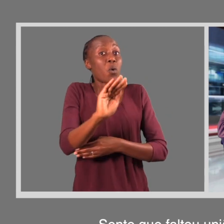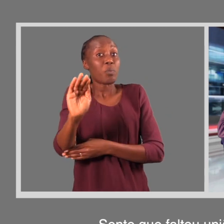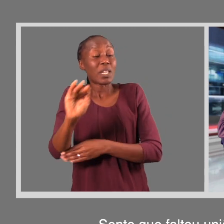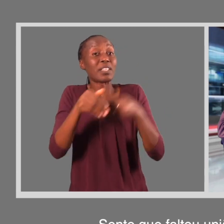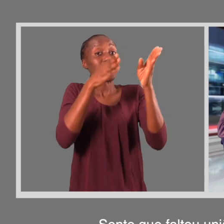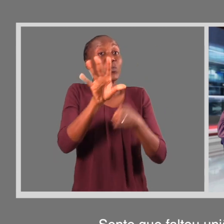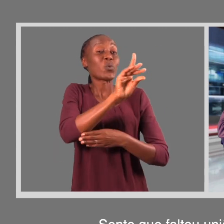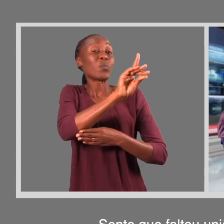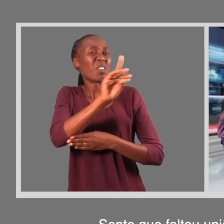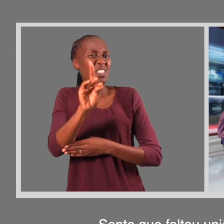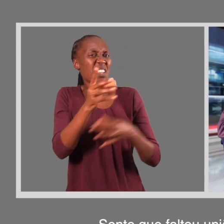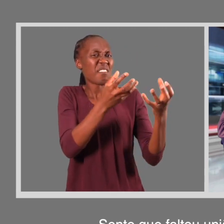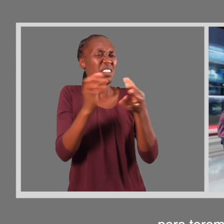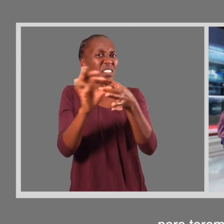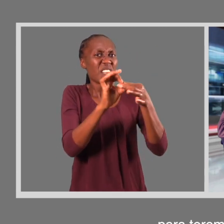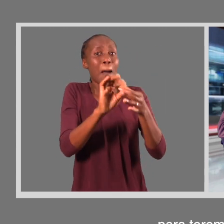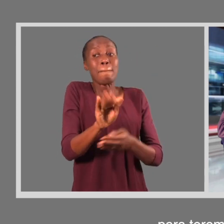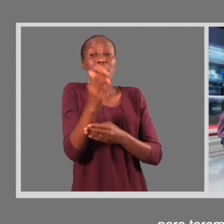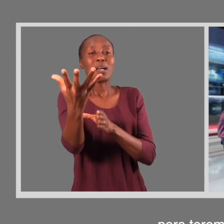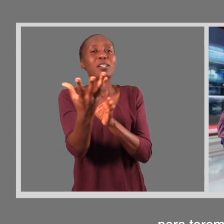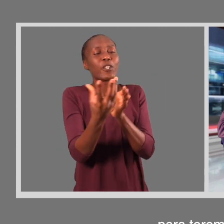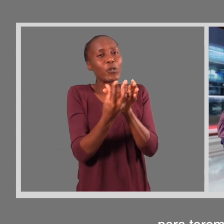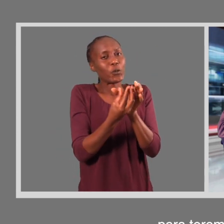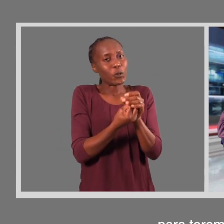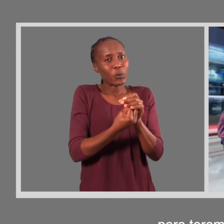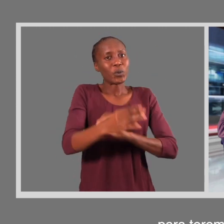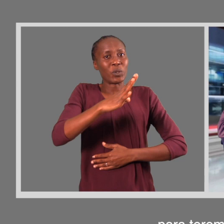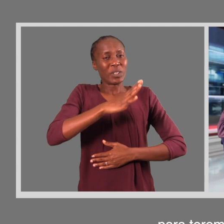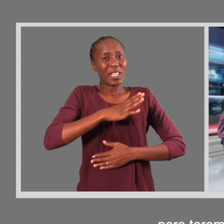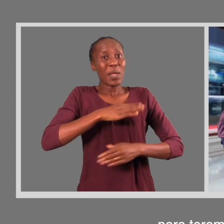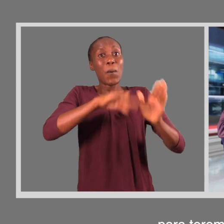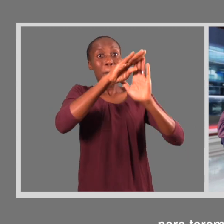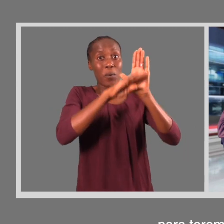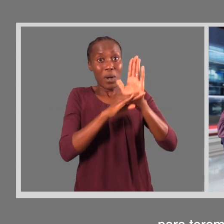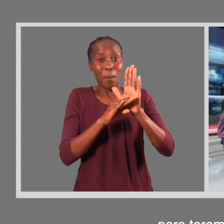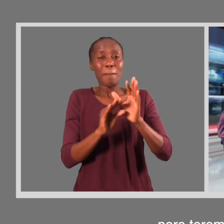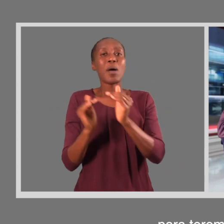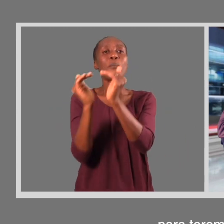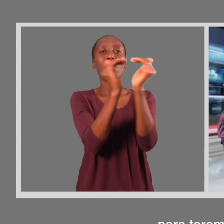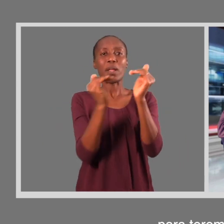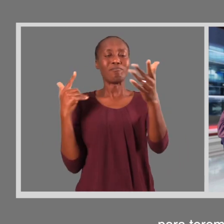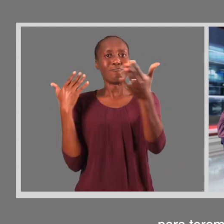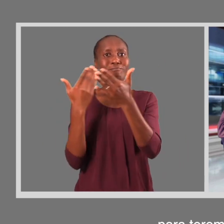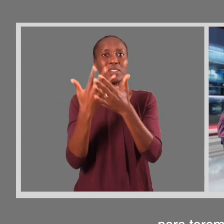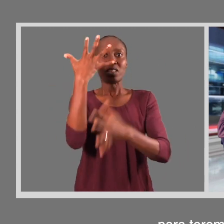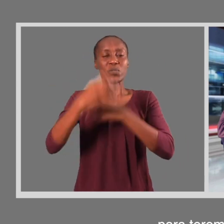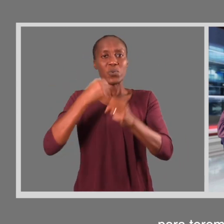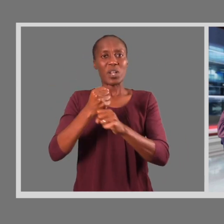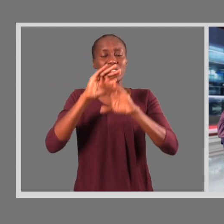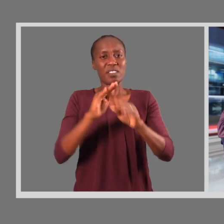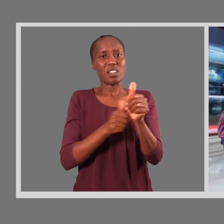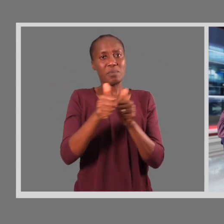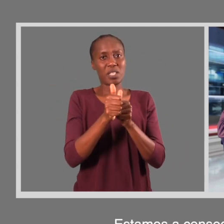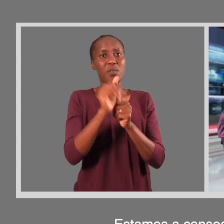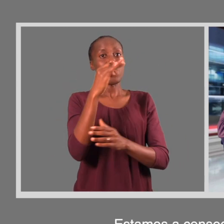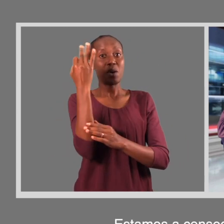comunidade de pessoas com deficiência para junto ter uma agenda comum a nível dos cinco anos que esteve à frente do